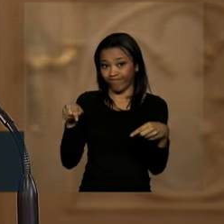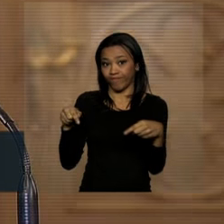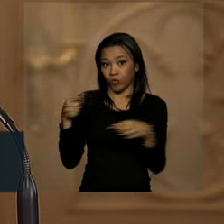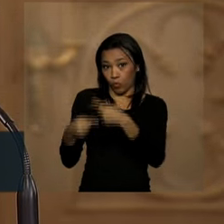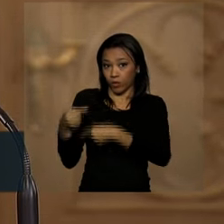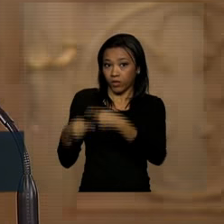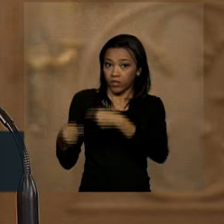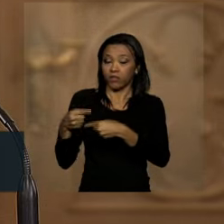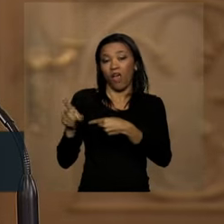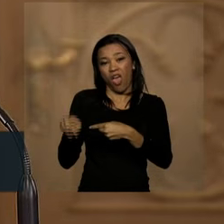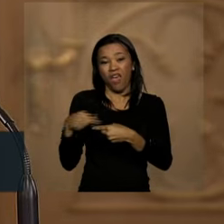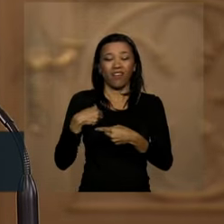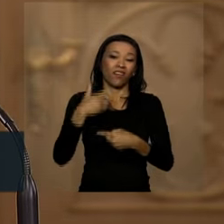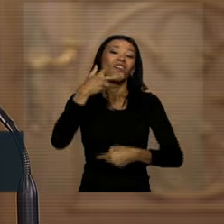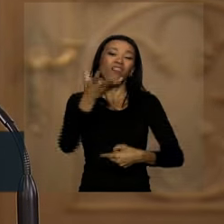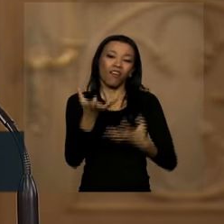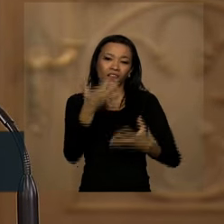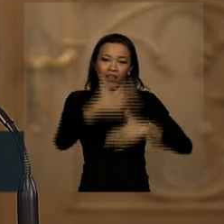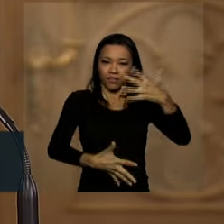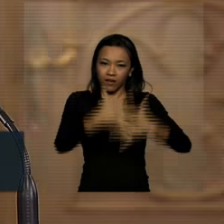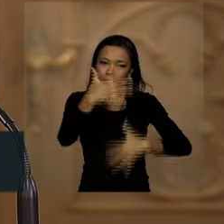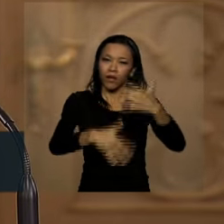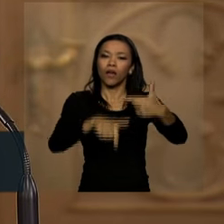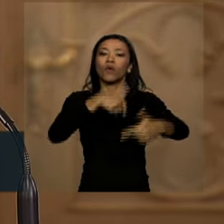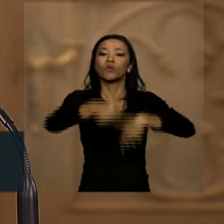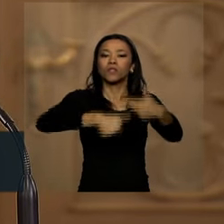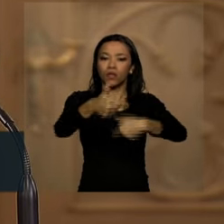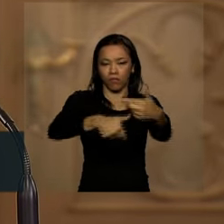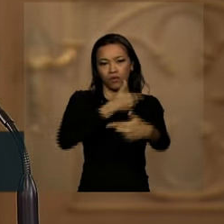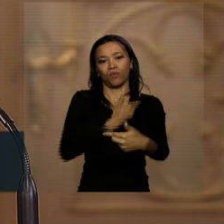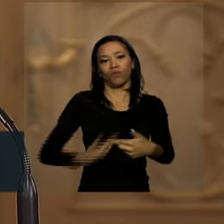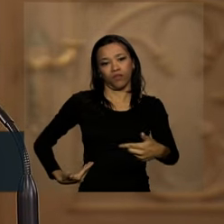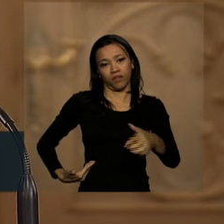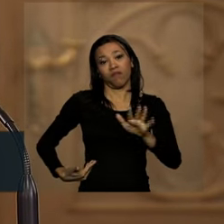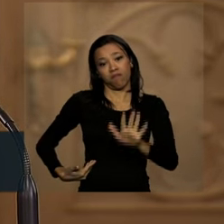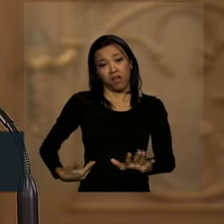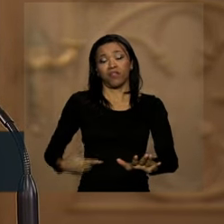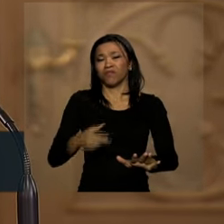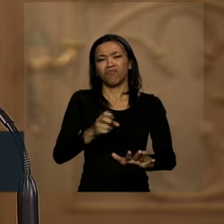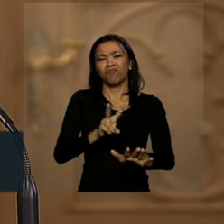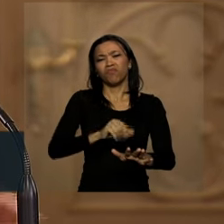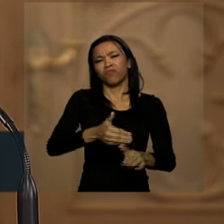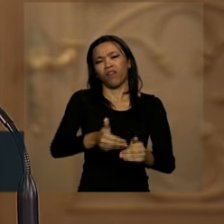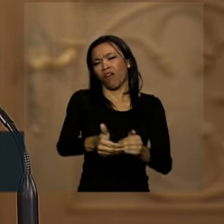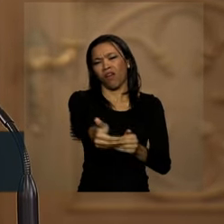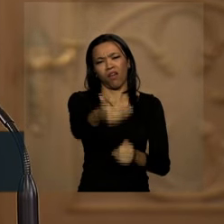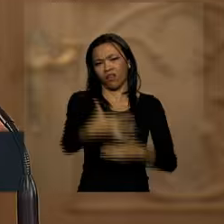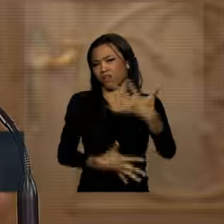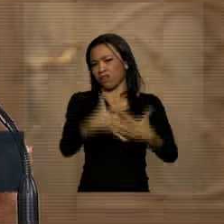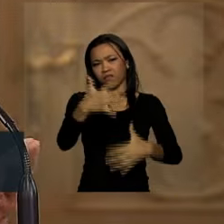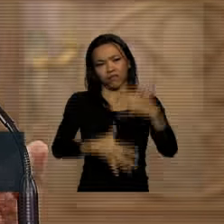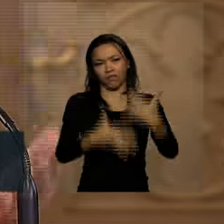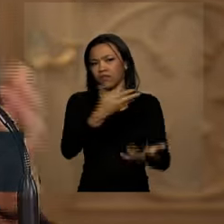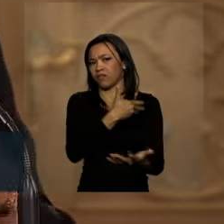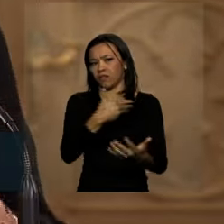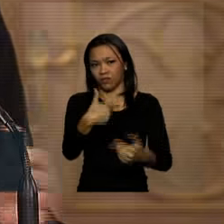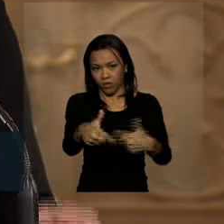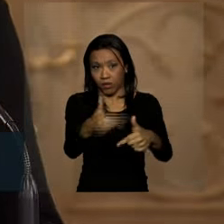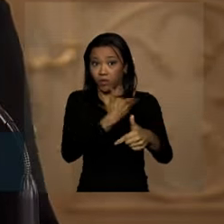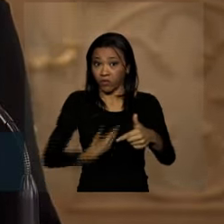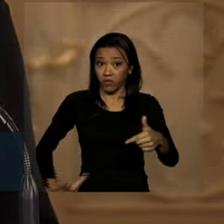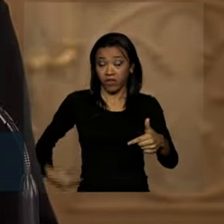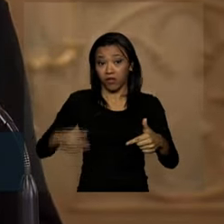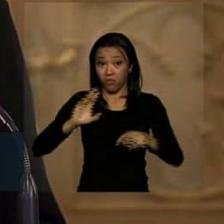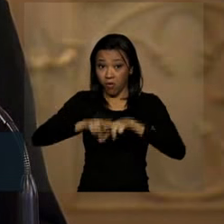ação do governo, mas a ação do governo não vai ser inviabilizada pela oposição, faça